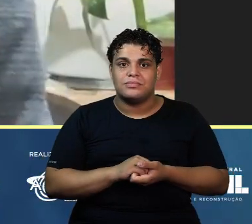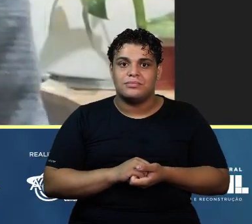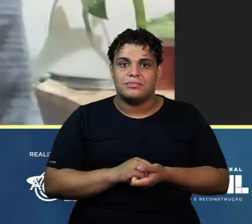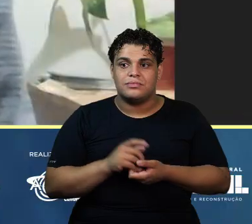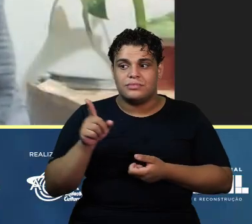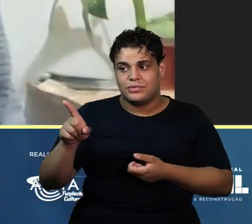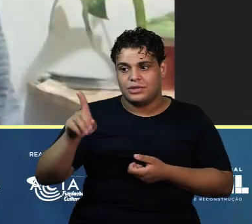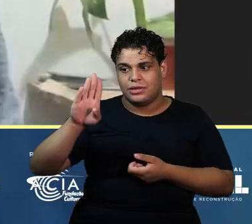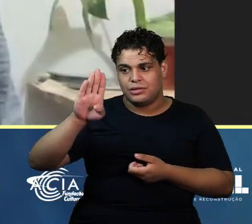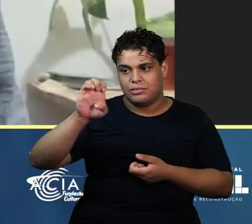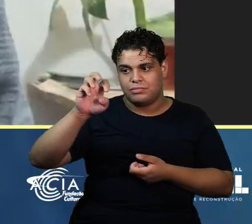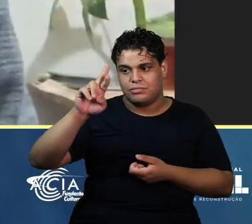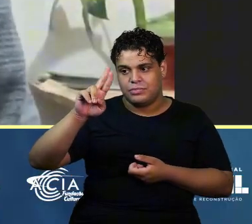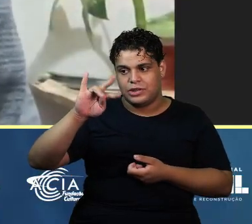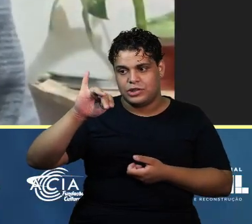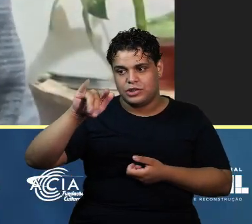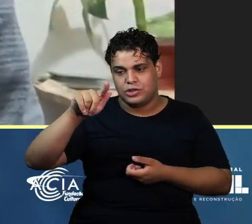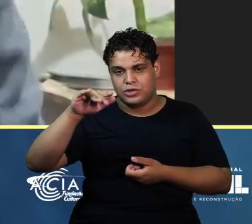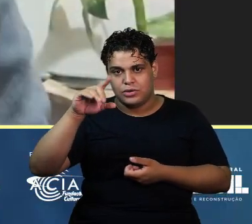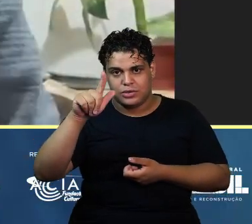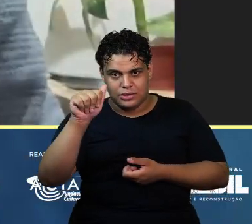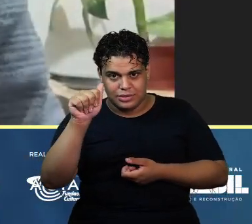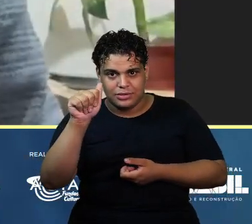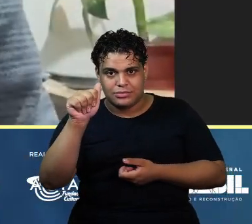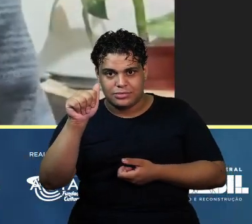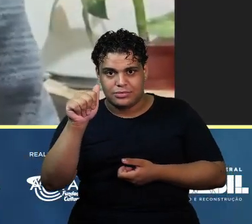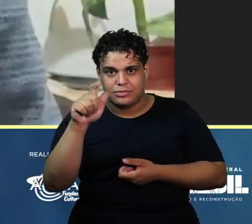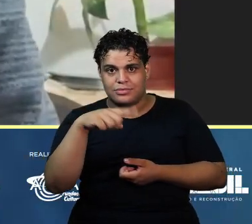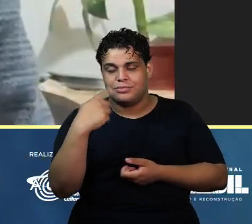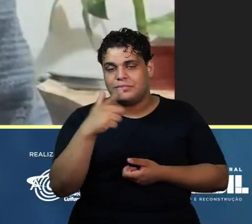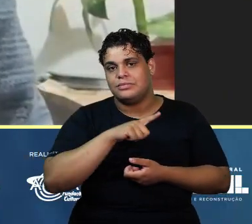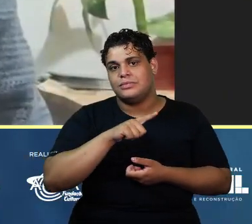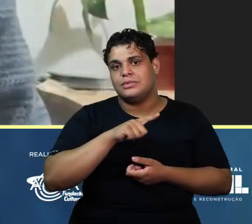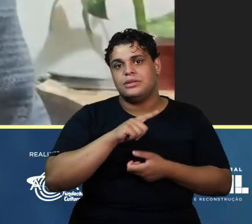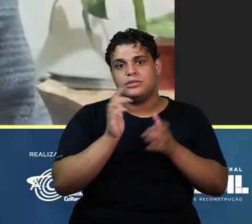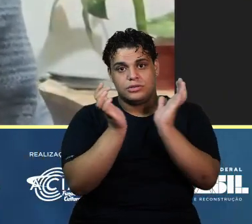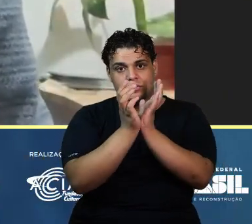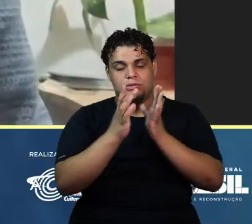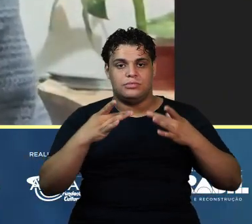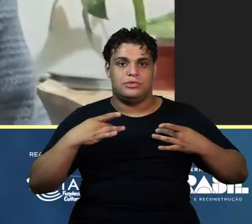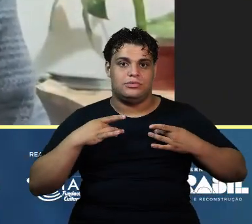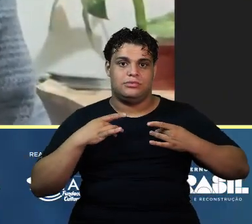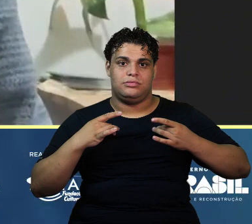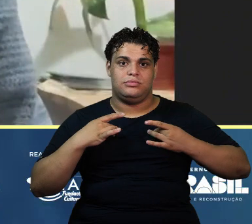em Bertioga, a gente já tem esse grupo de voluntários desde